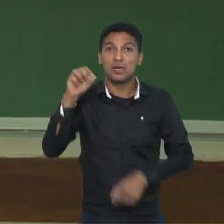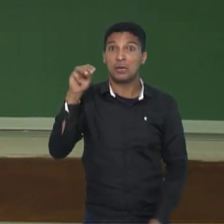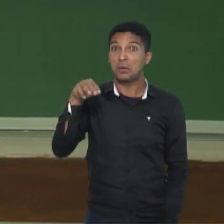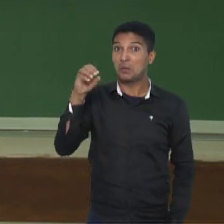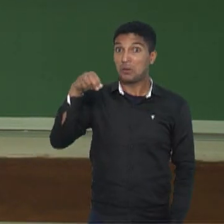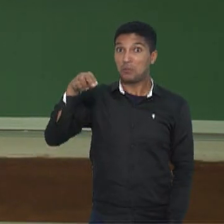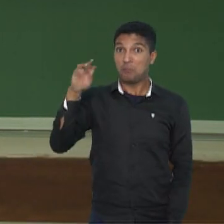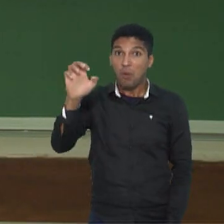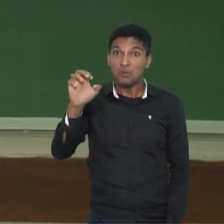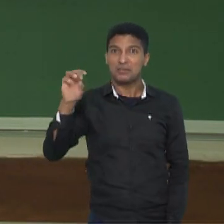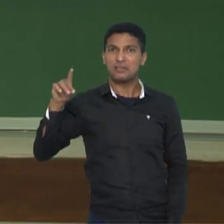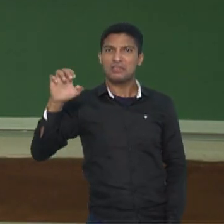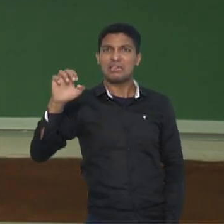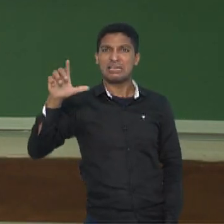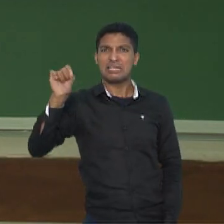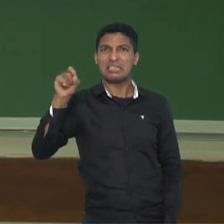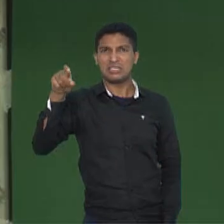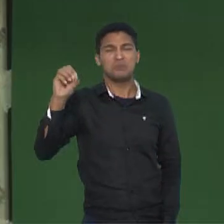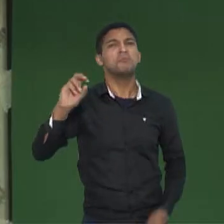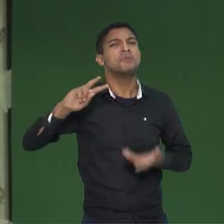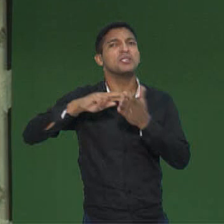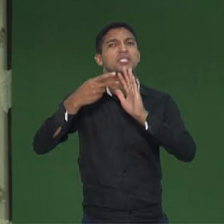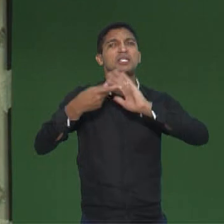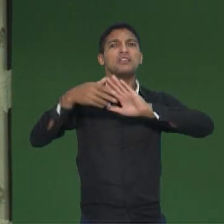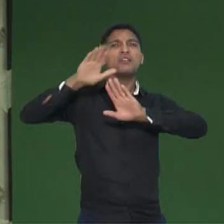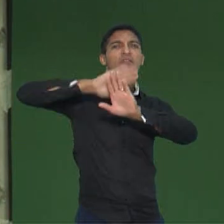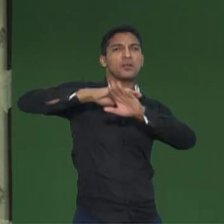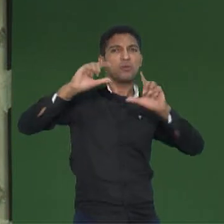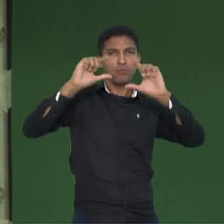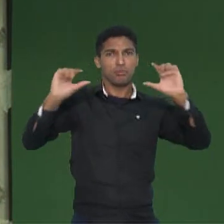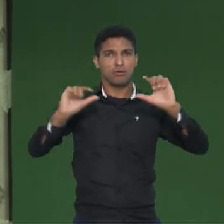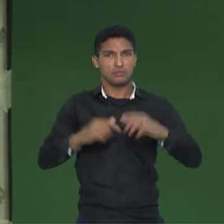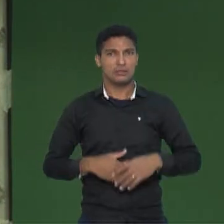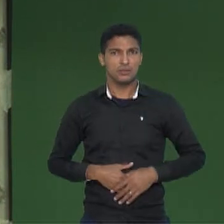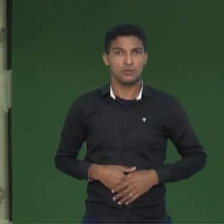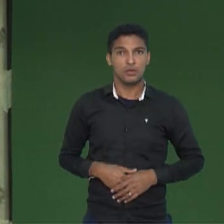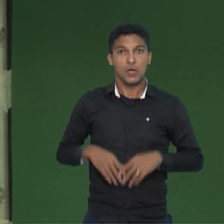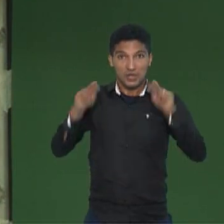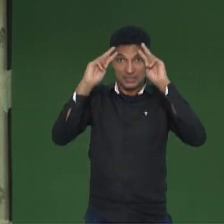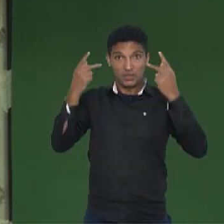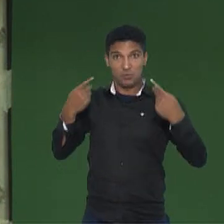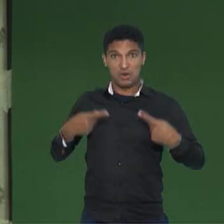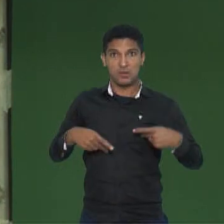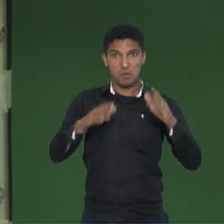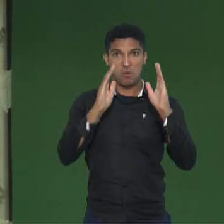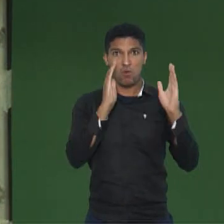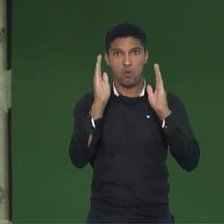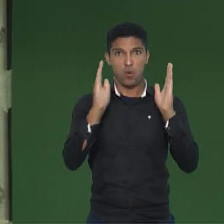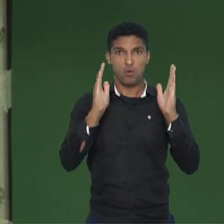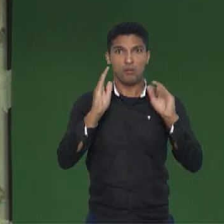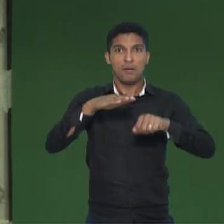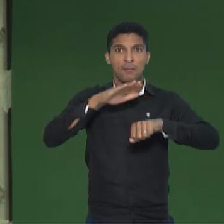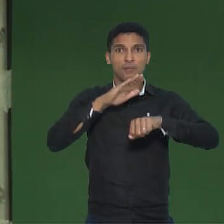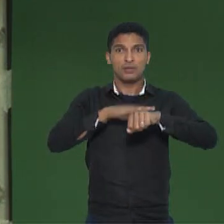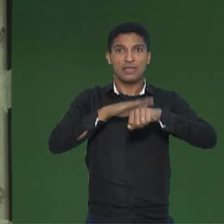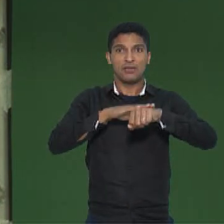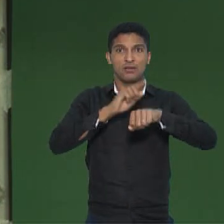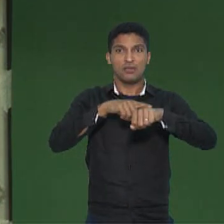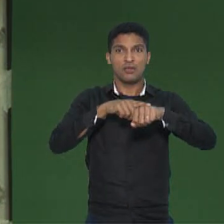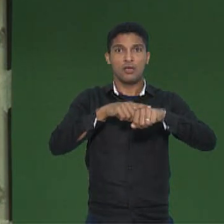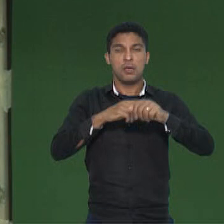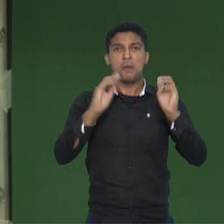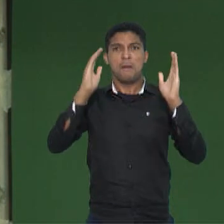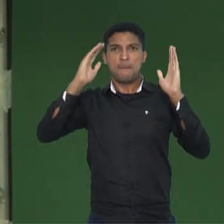isso? Você consegue concluir que se o ser humano parou por um tempo, num determinado local, e ali